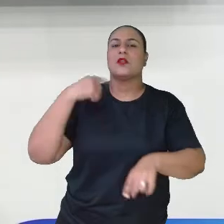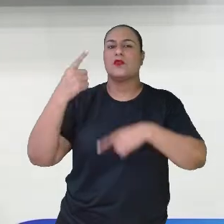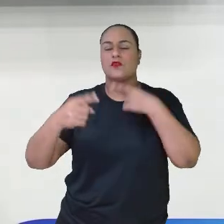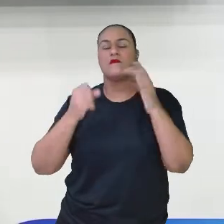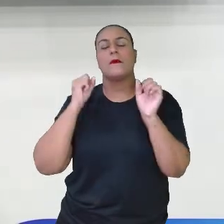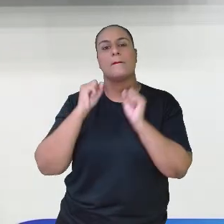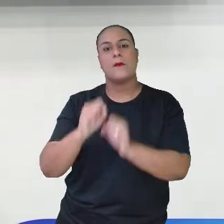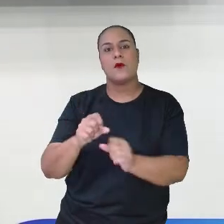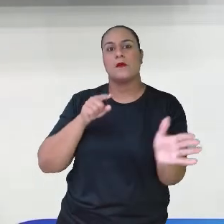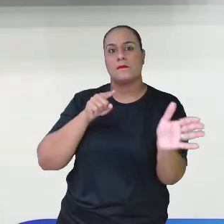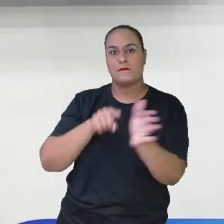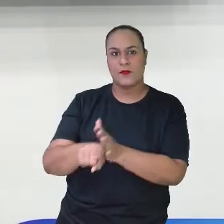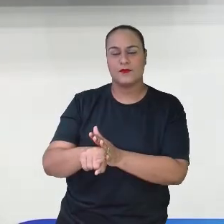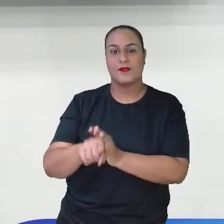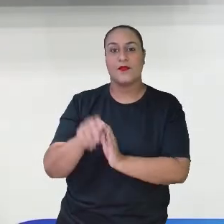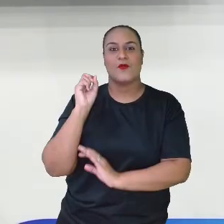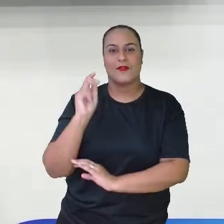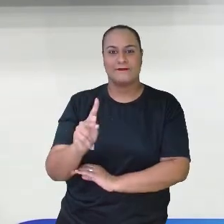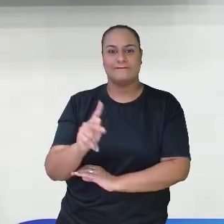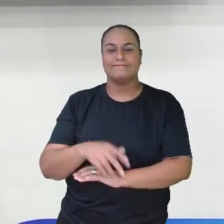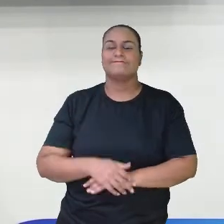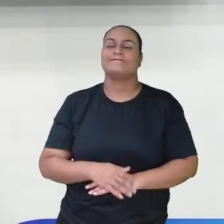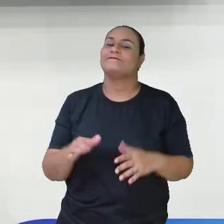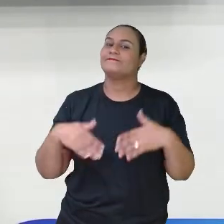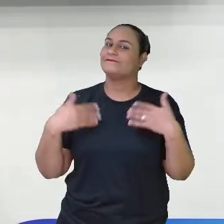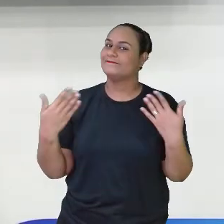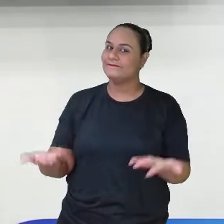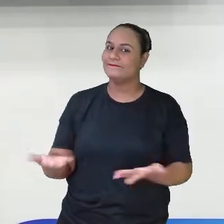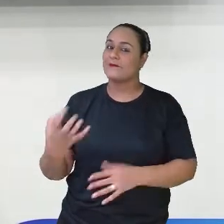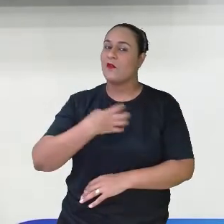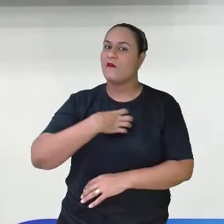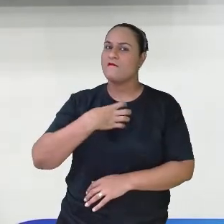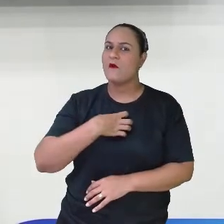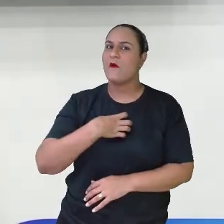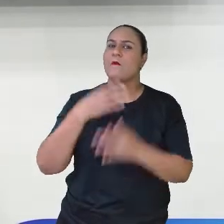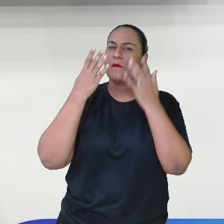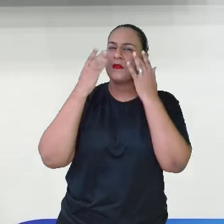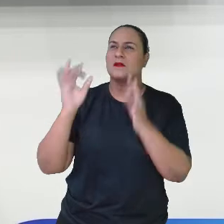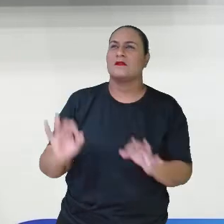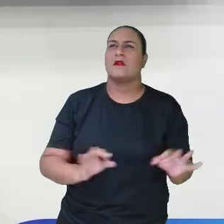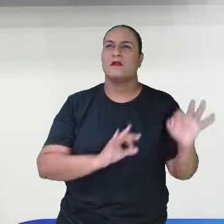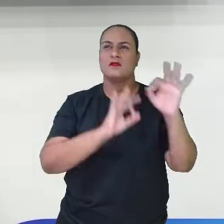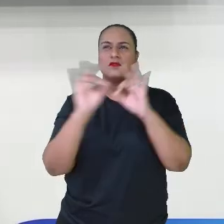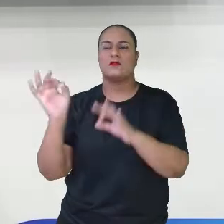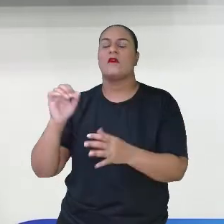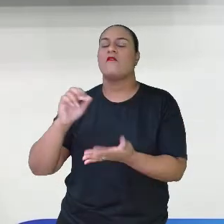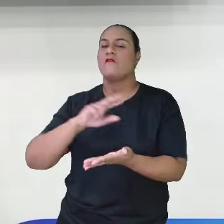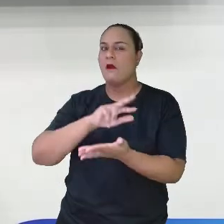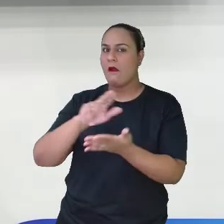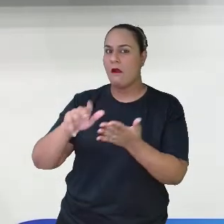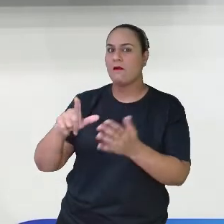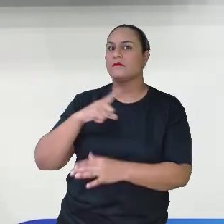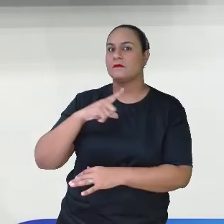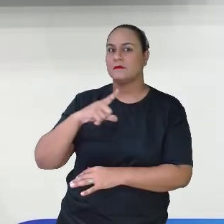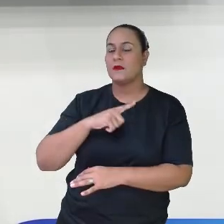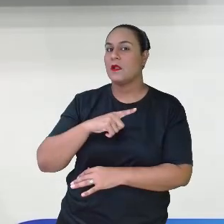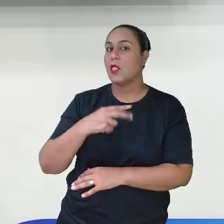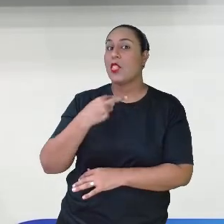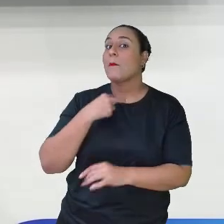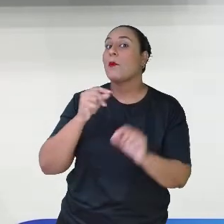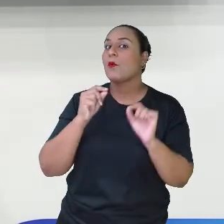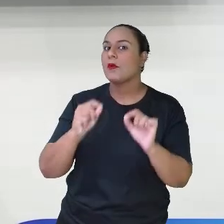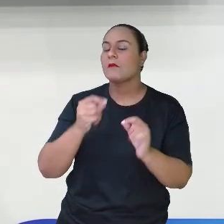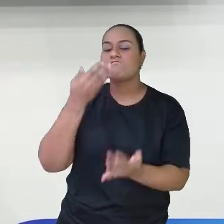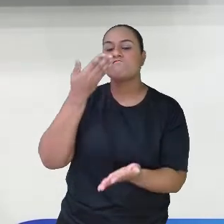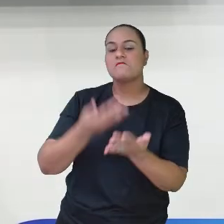os recadinhos de vocês, tá certo? Então é isso. Maneiras de assistir a aula tem bastante. O que não pode é perder as